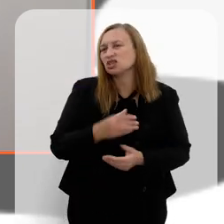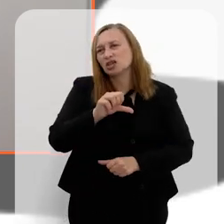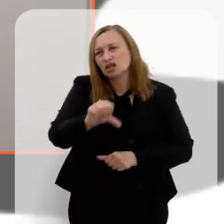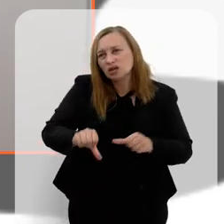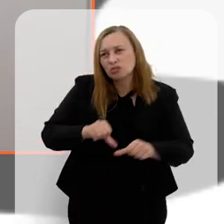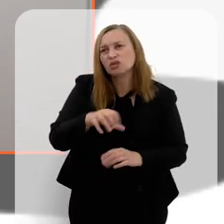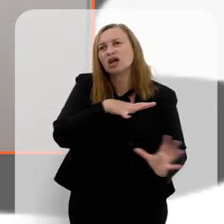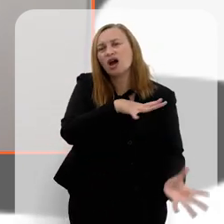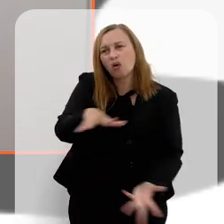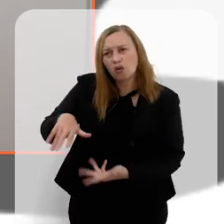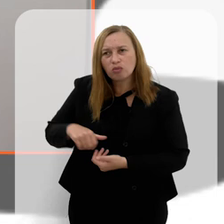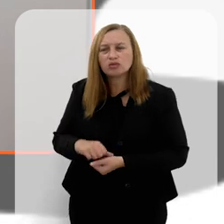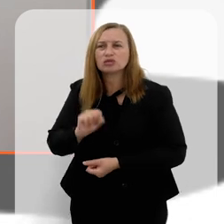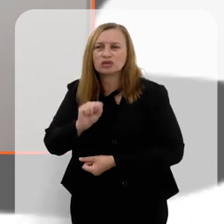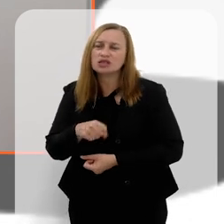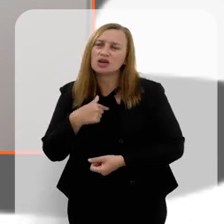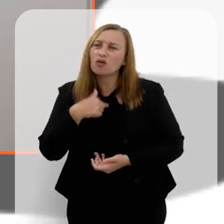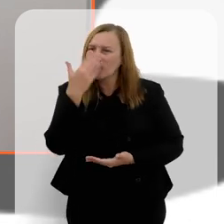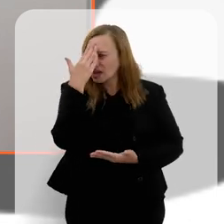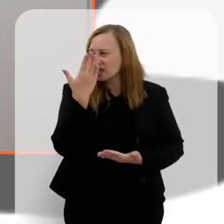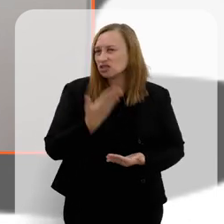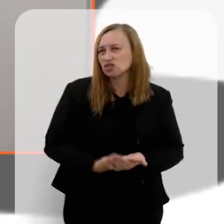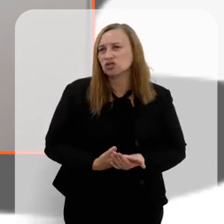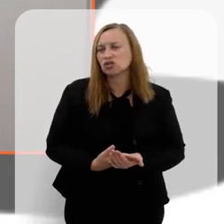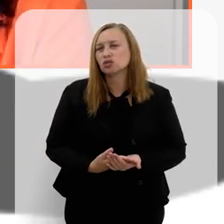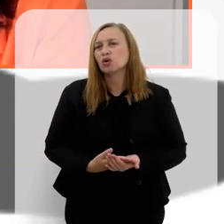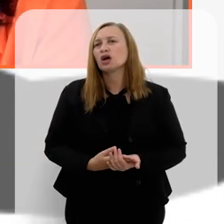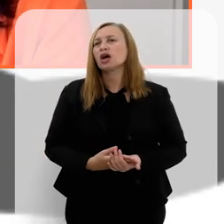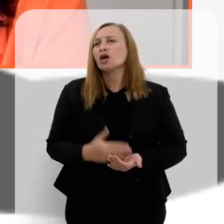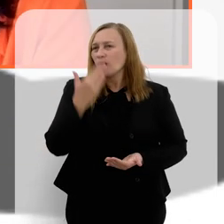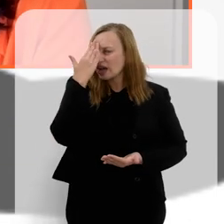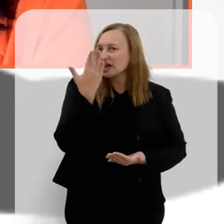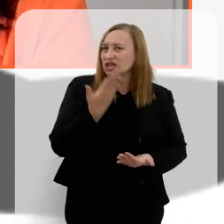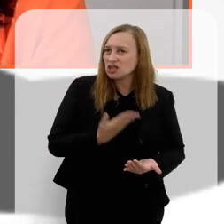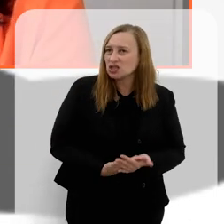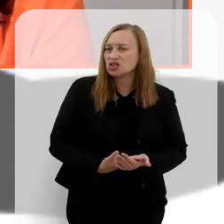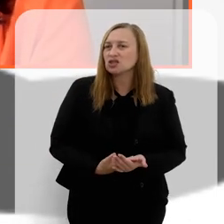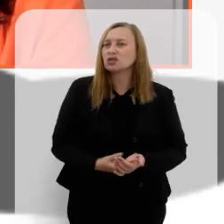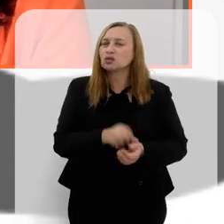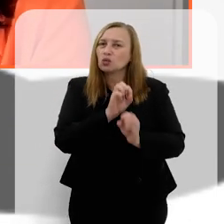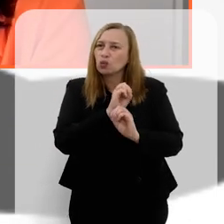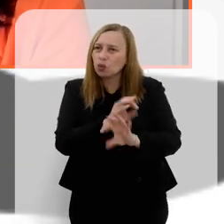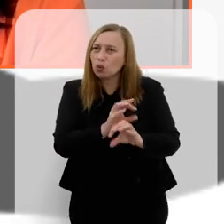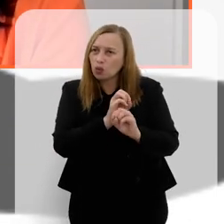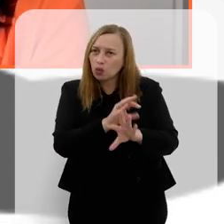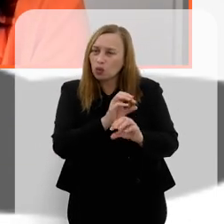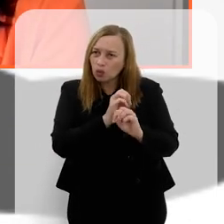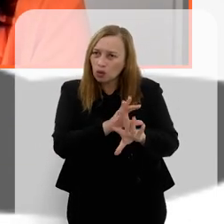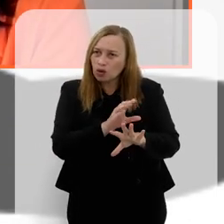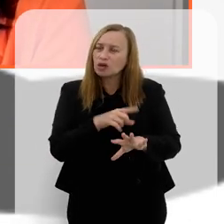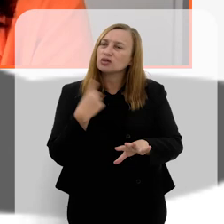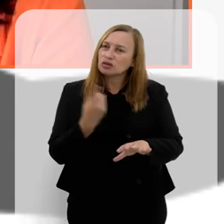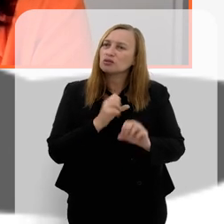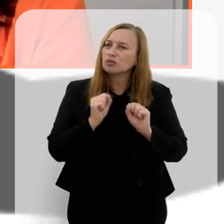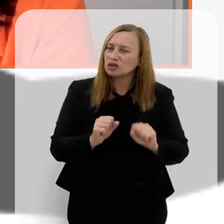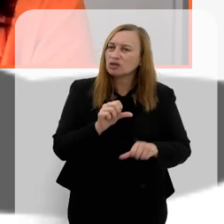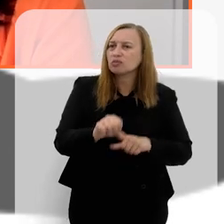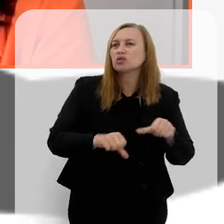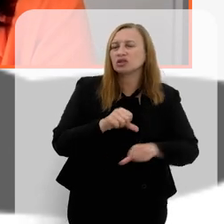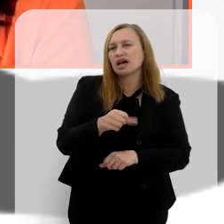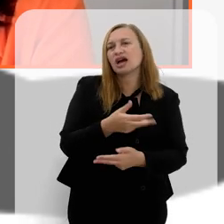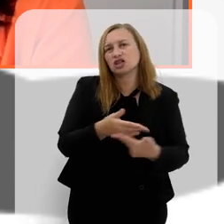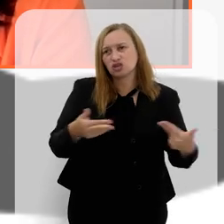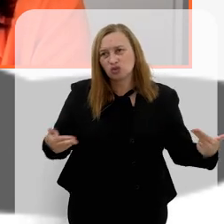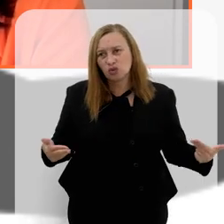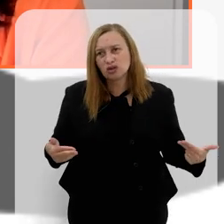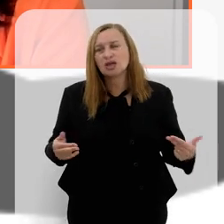que o mundo pode mudar. Eu sou uma otimista. Eu acredito que através da educação a gente pode